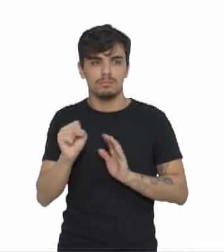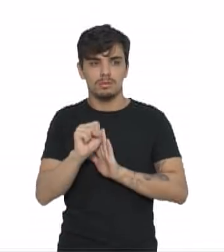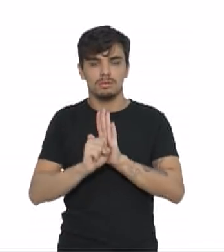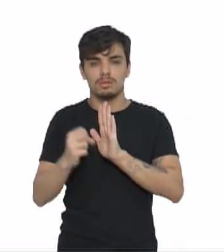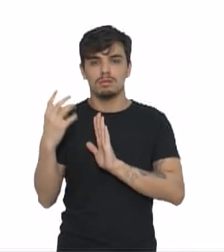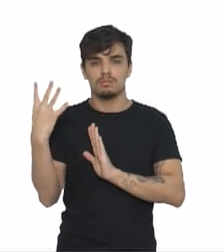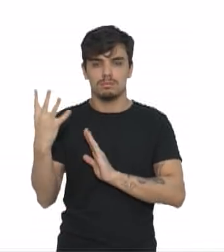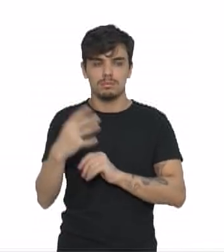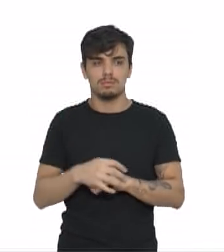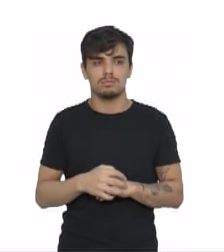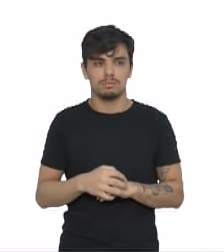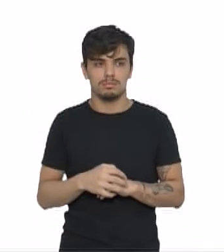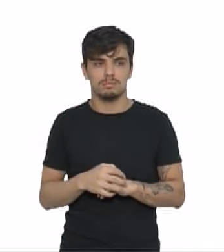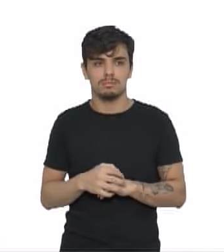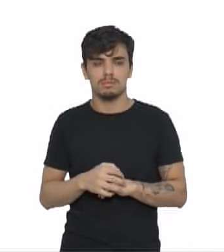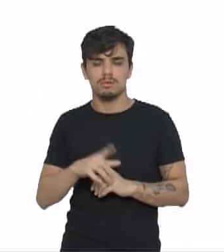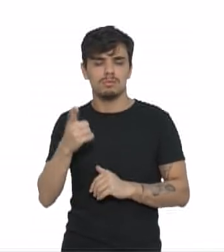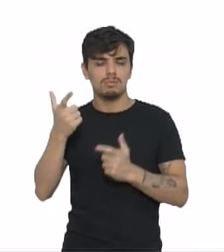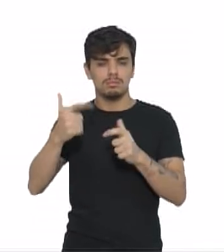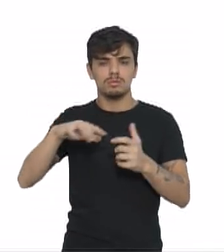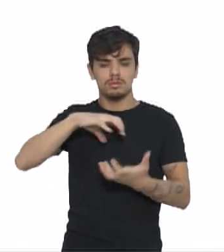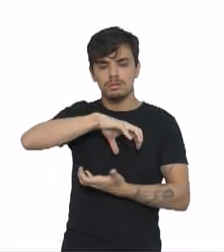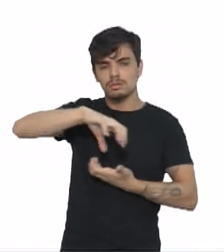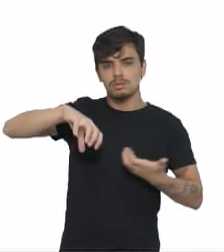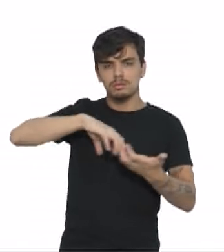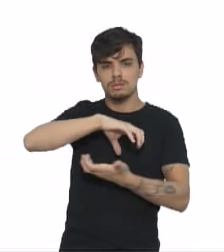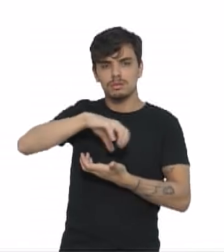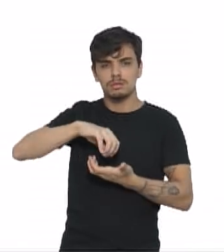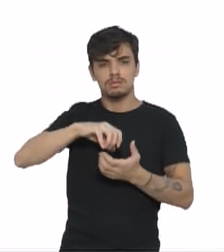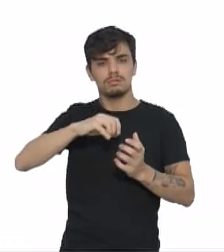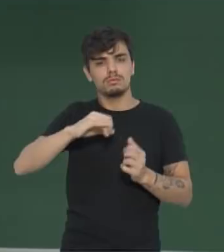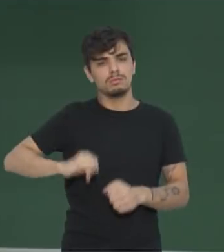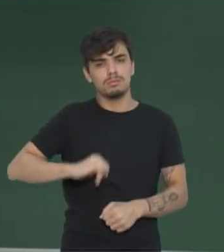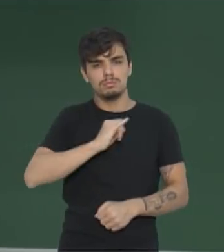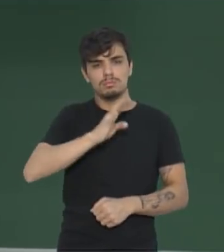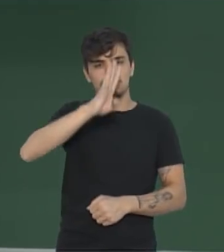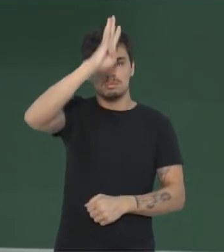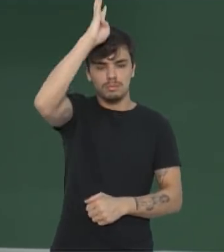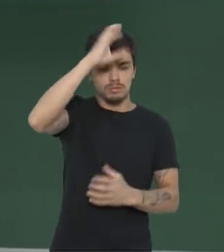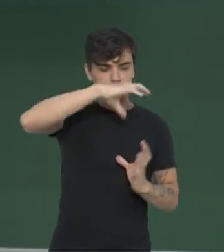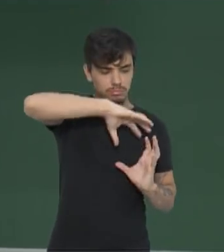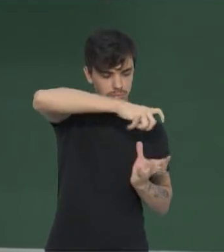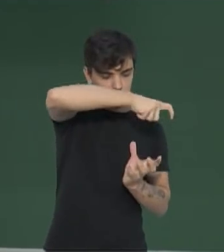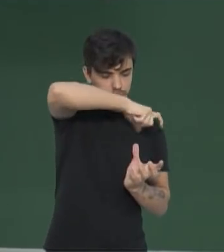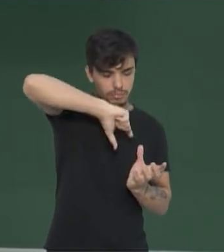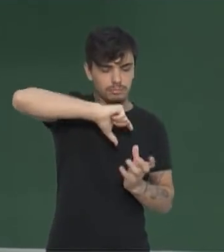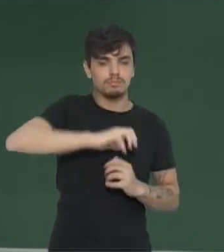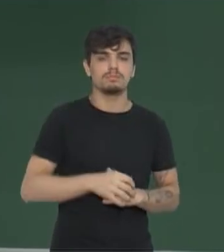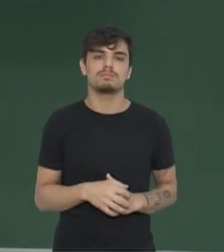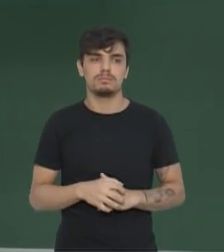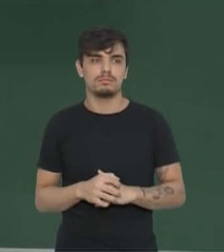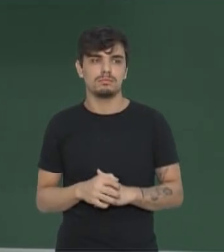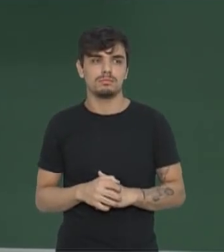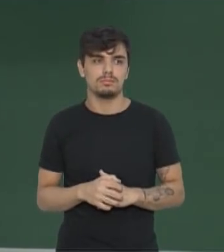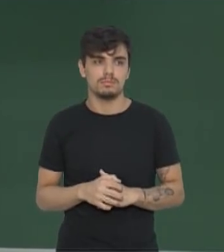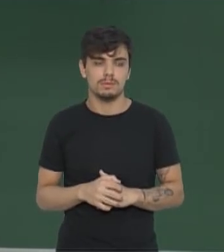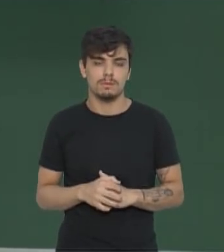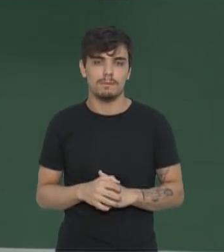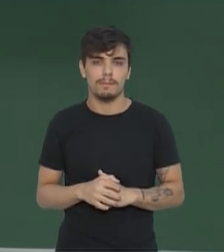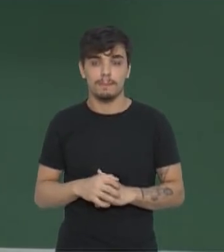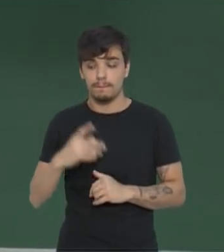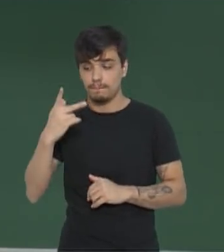da crise do Império Romano Ocidental. Então era um porto, a palavra porto, Portucale, e daí surgiu a palavra